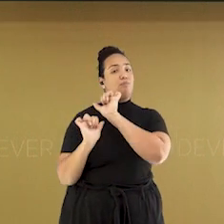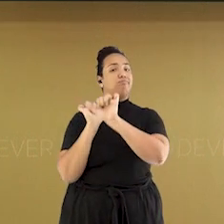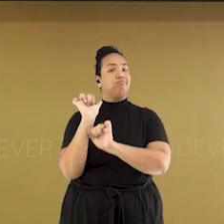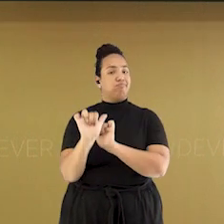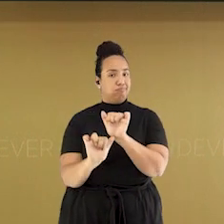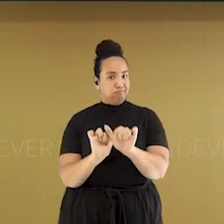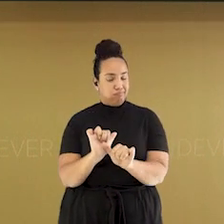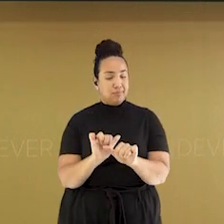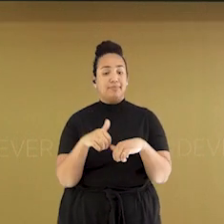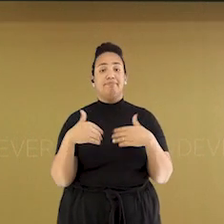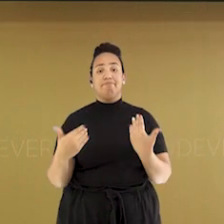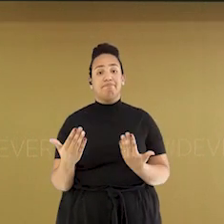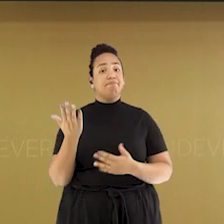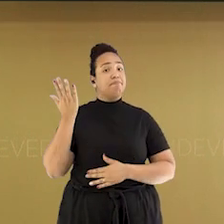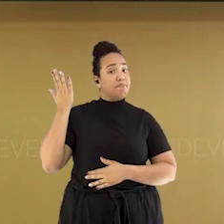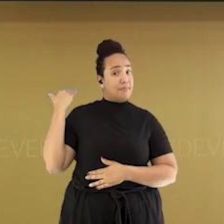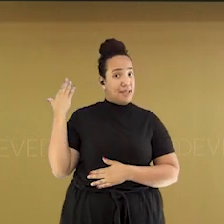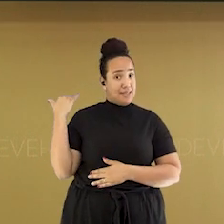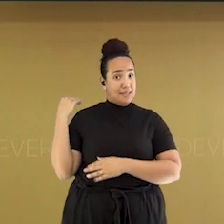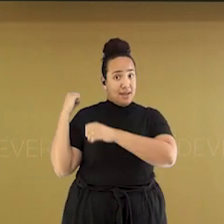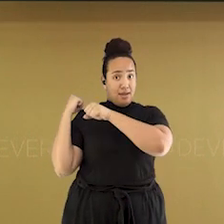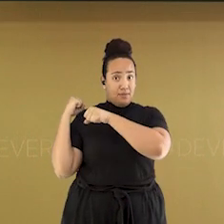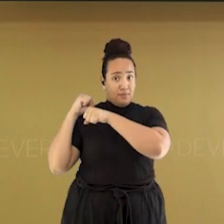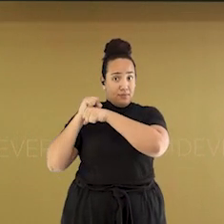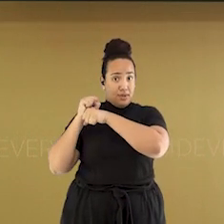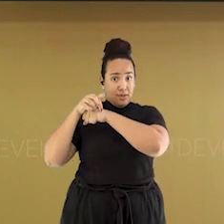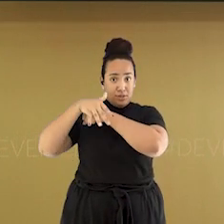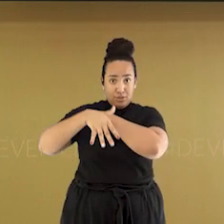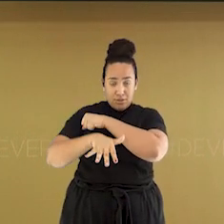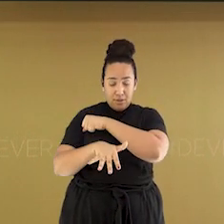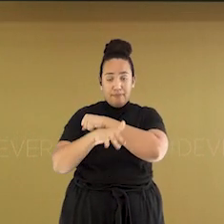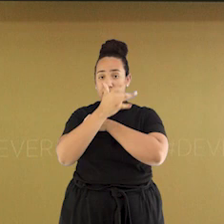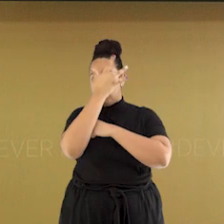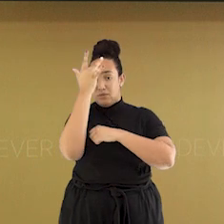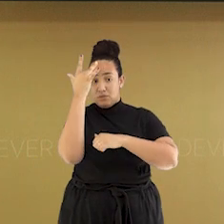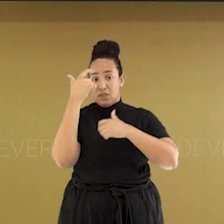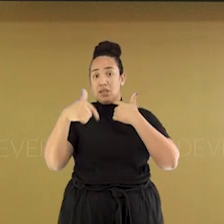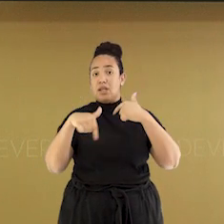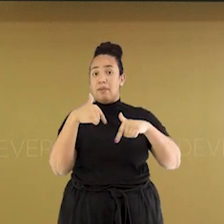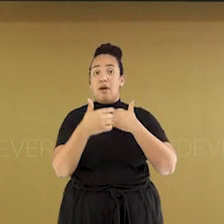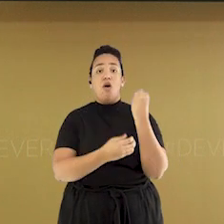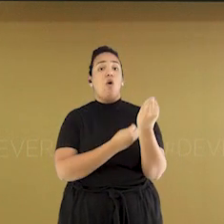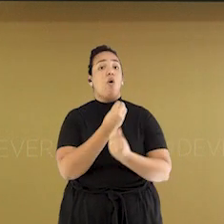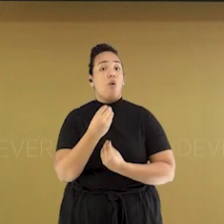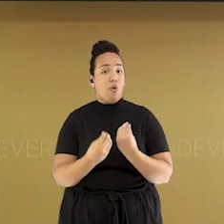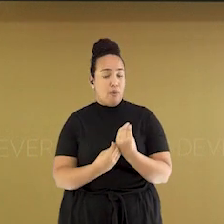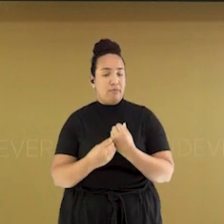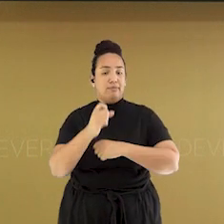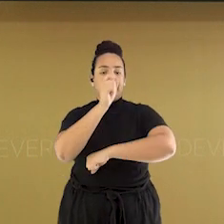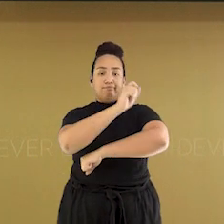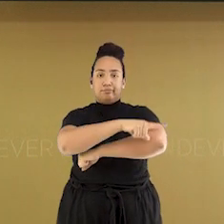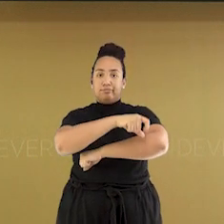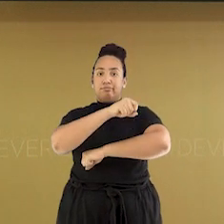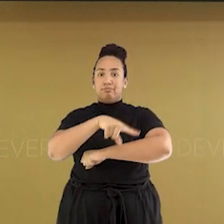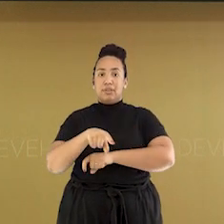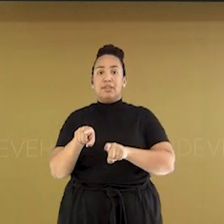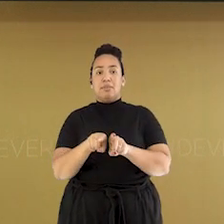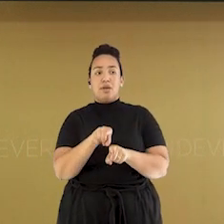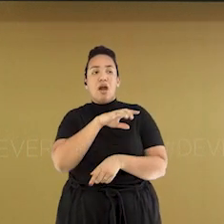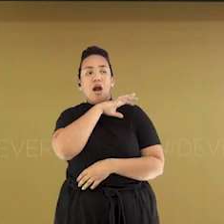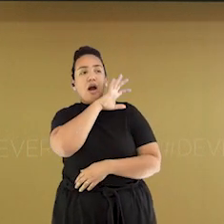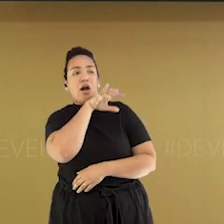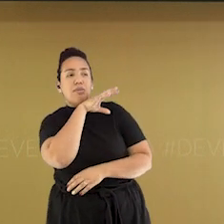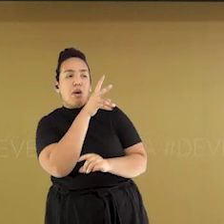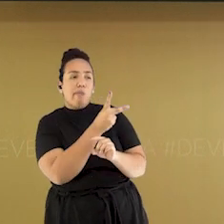anos no passado, lá na pré-história, as pessoas trabalhavam com a colheita de comida e até caçando animais para comer.